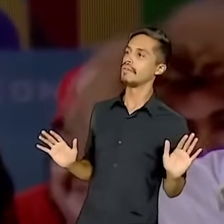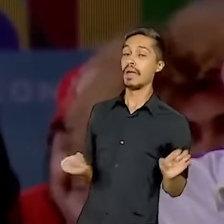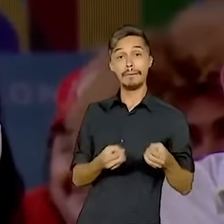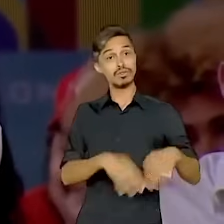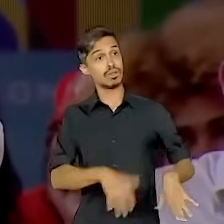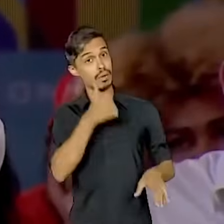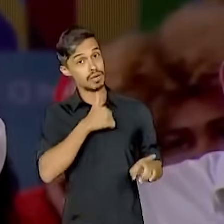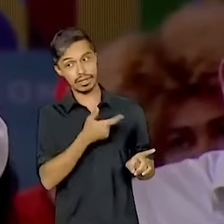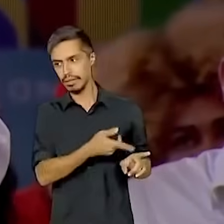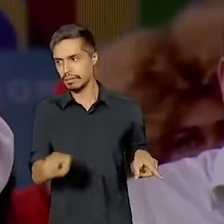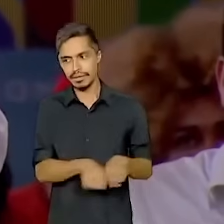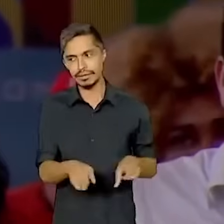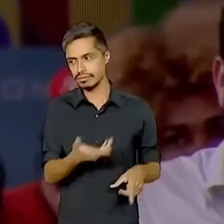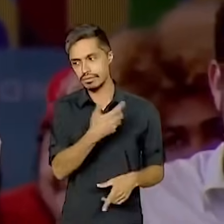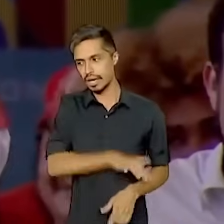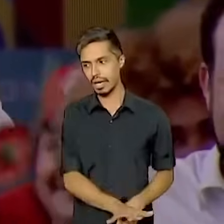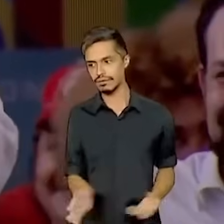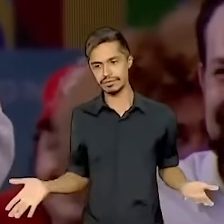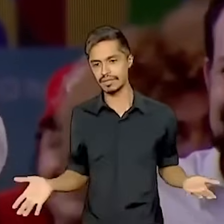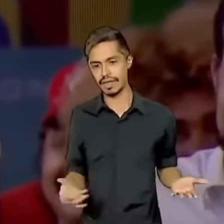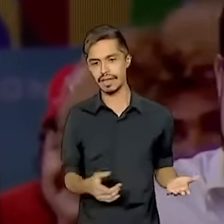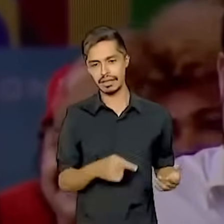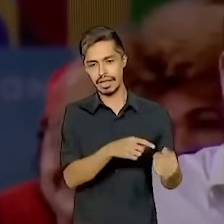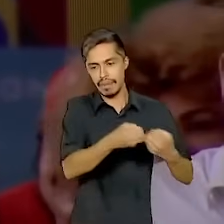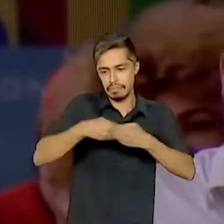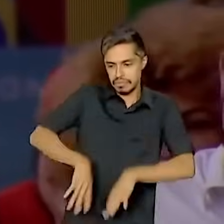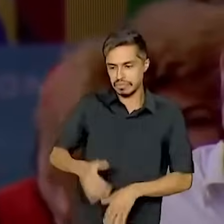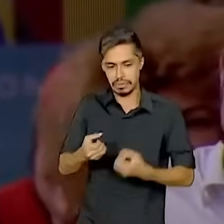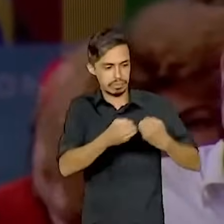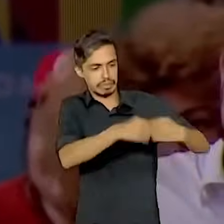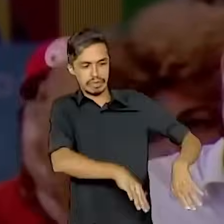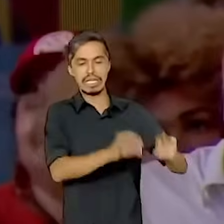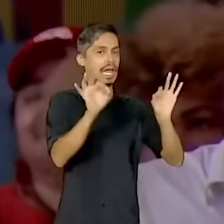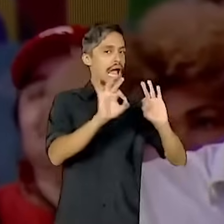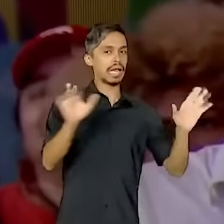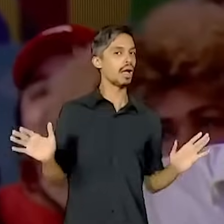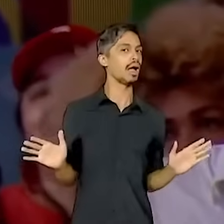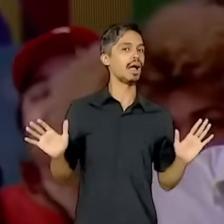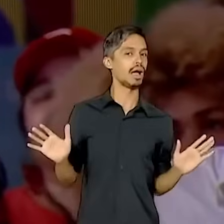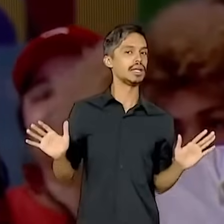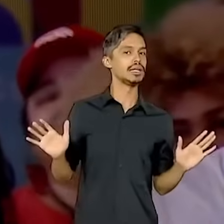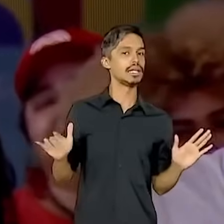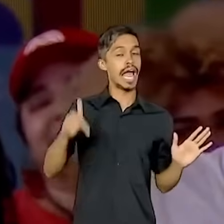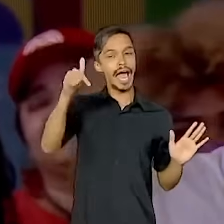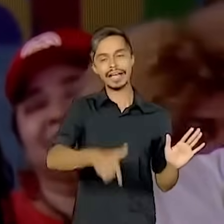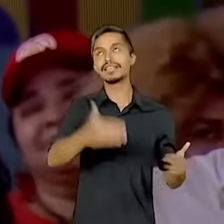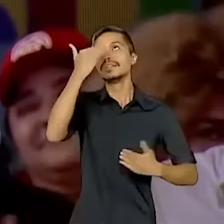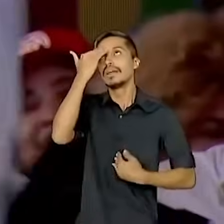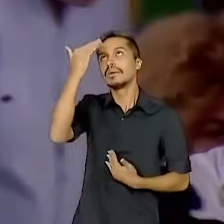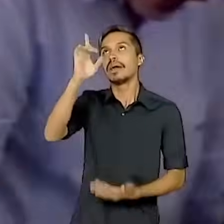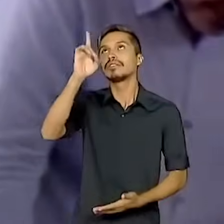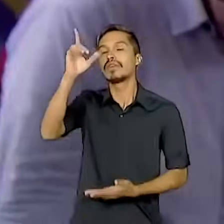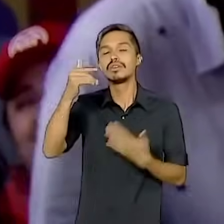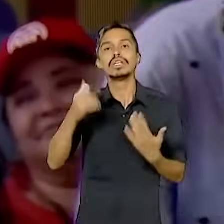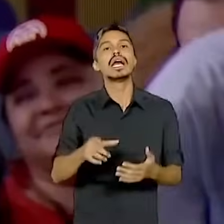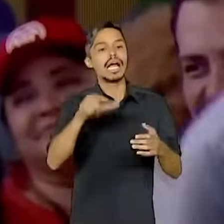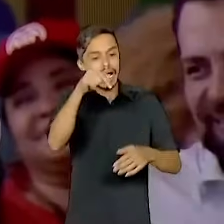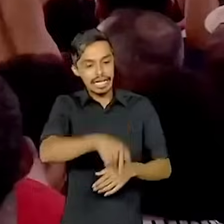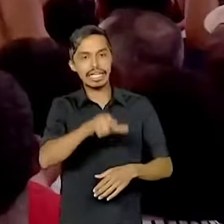prejudicar a mulher também. E a mulher sem prejudicar o marido. Bom, e graças a Deus, aqui vai ter varanda para todo